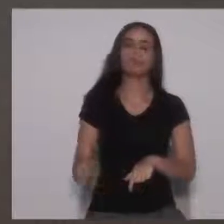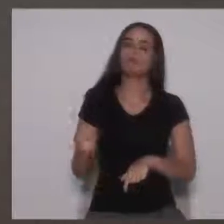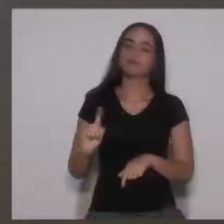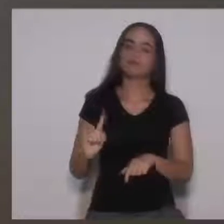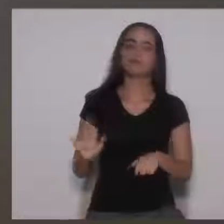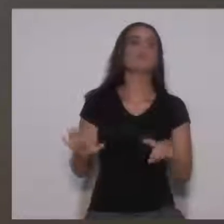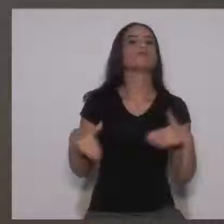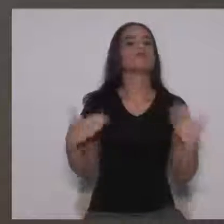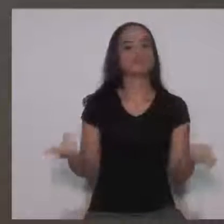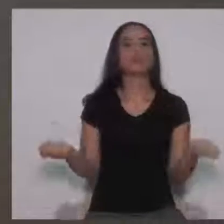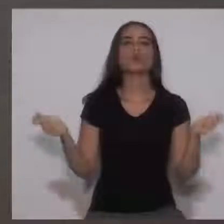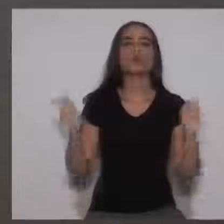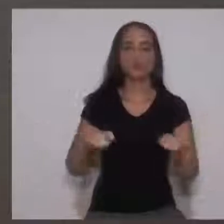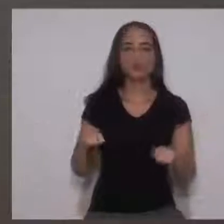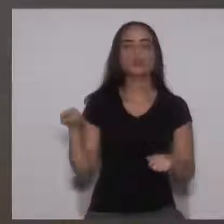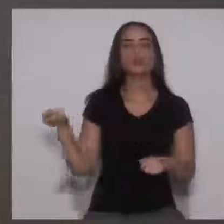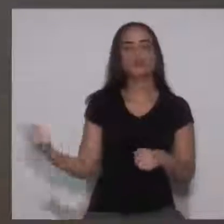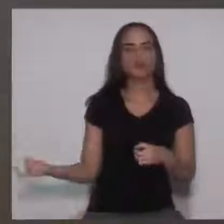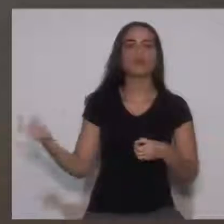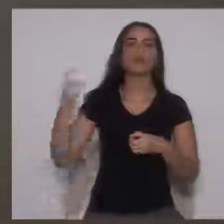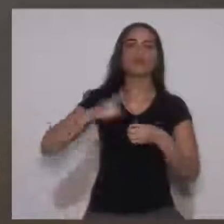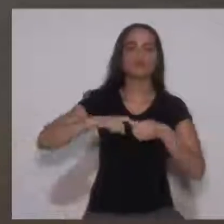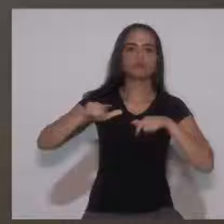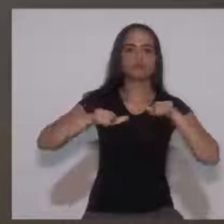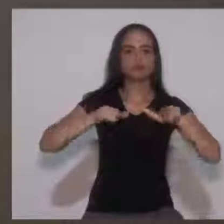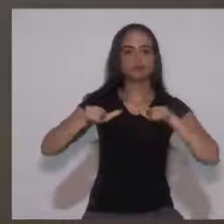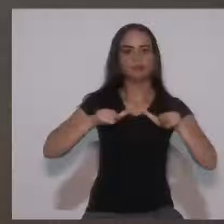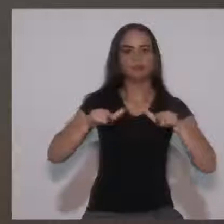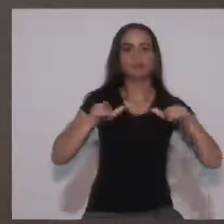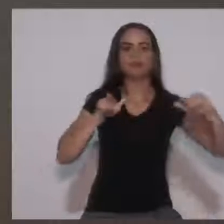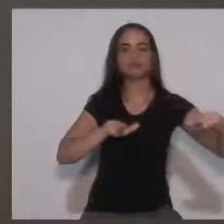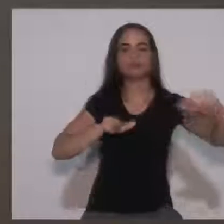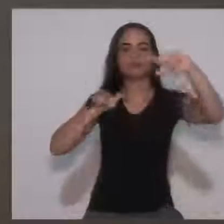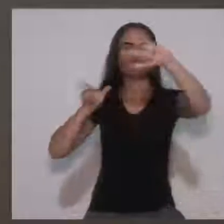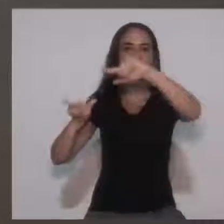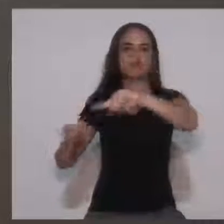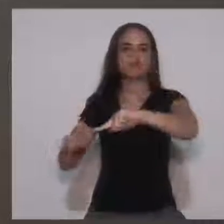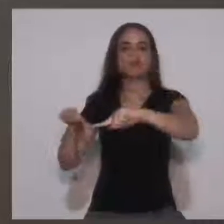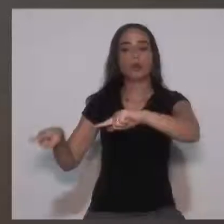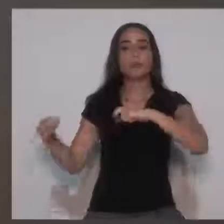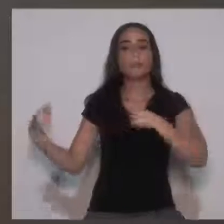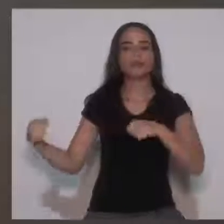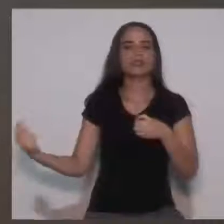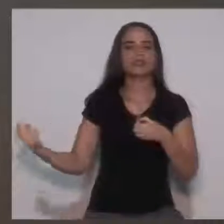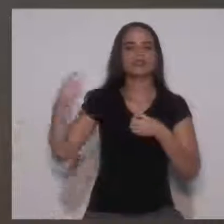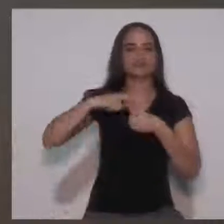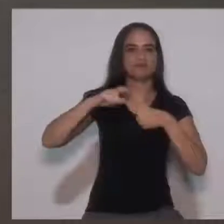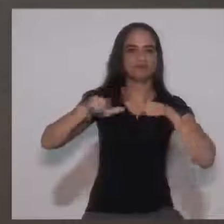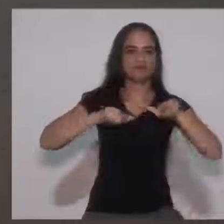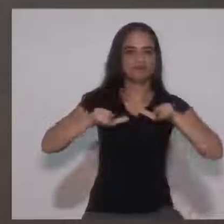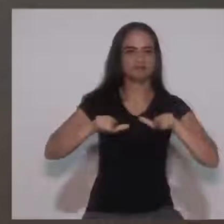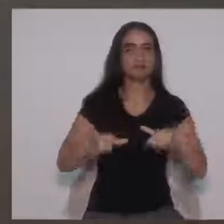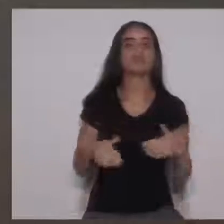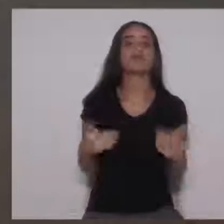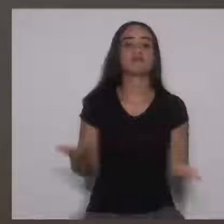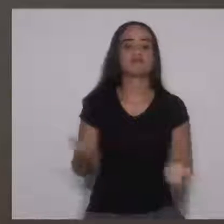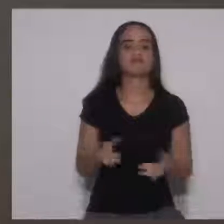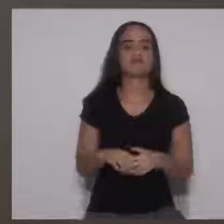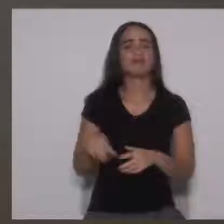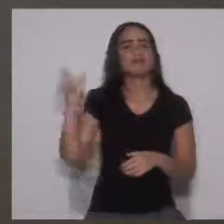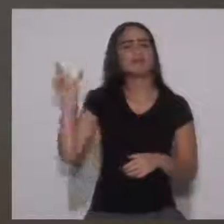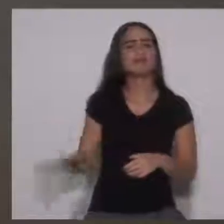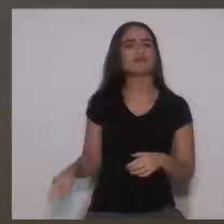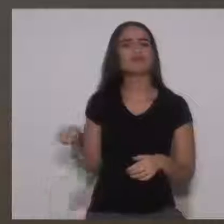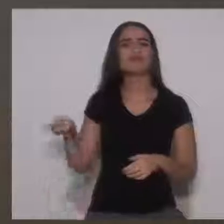de readmissão. Então concedeu o mandado para ele ser readmitido. Então qual foi o crime